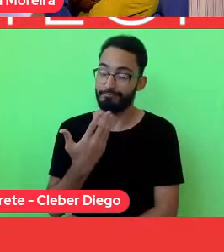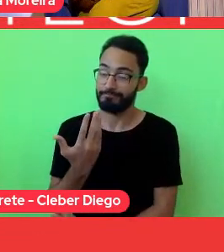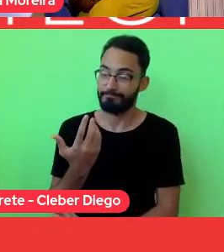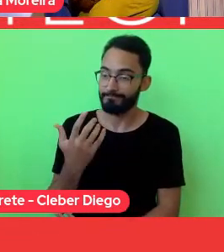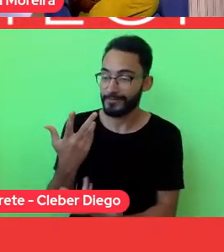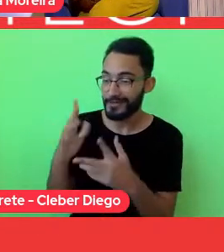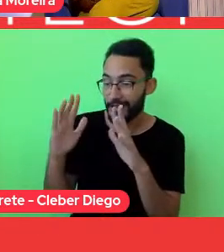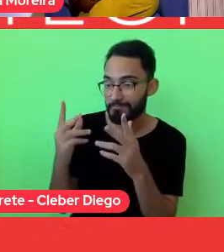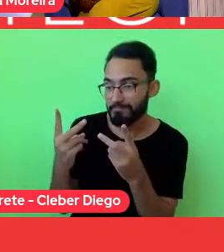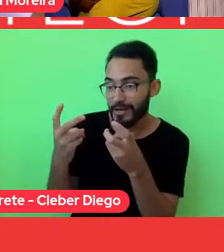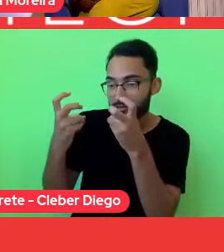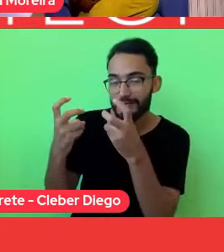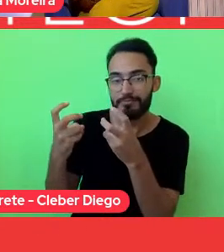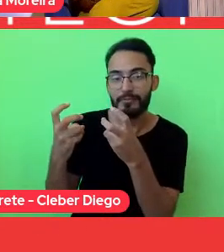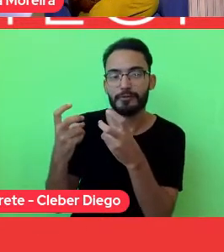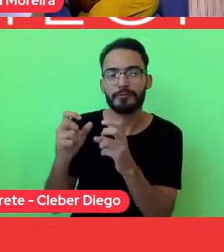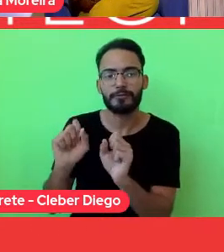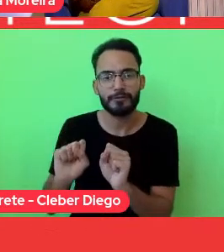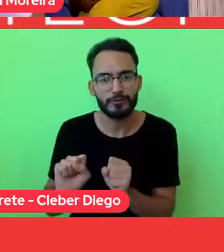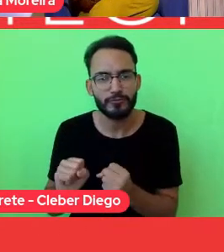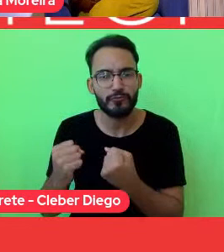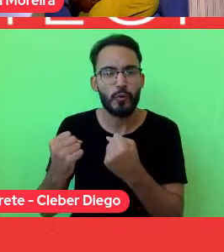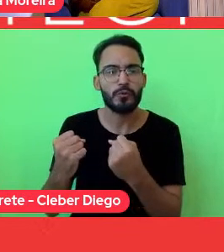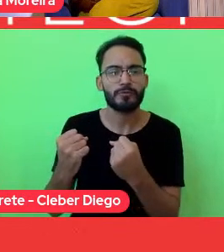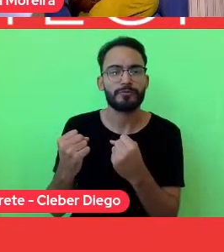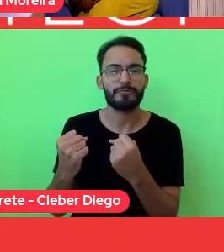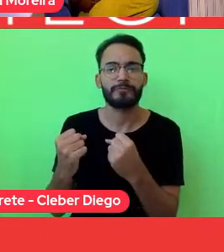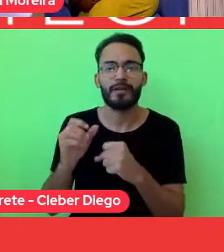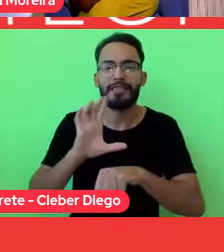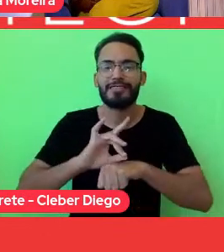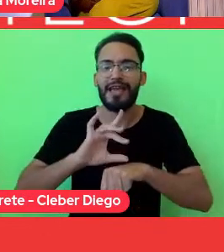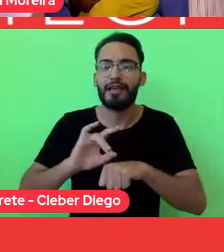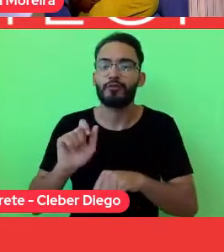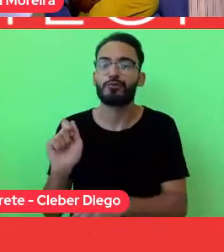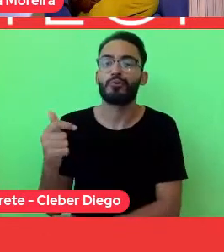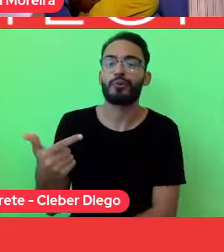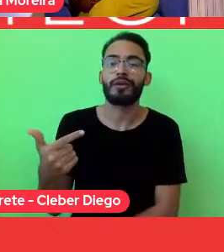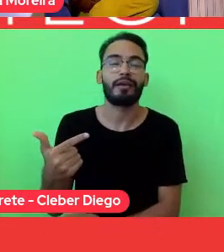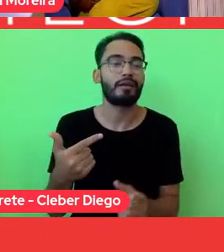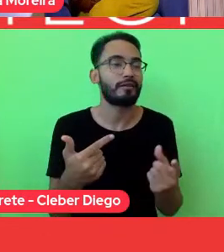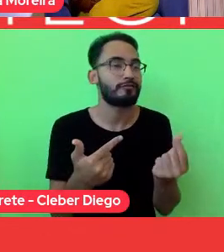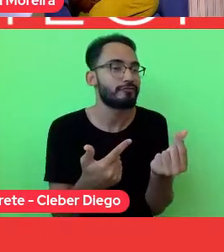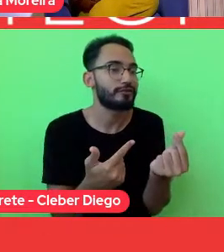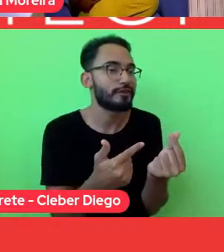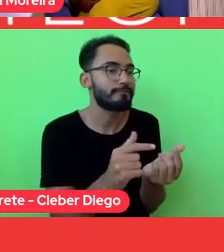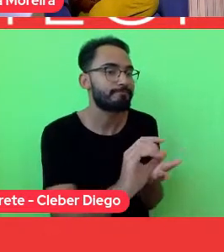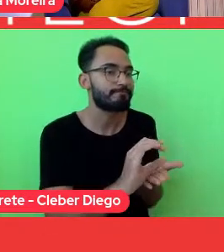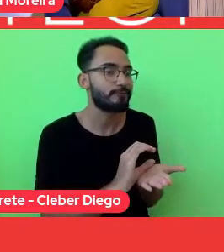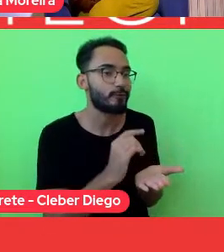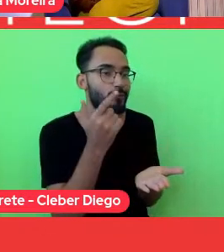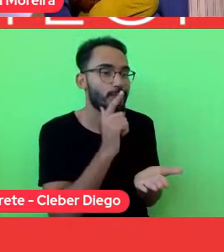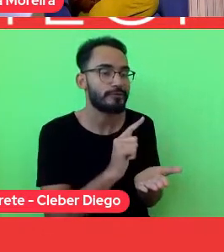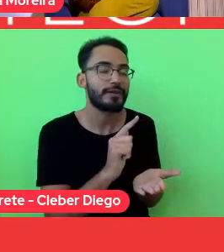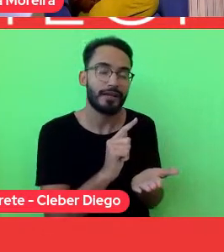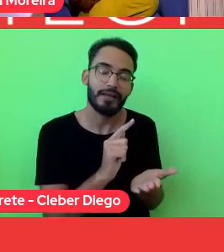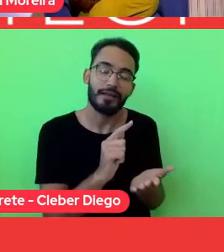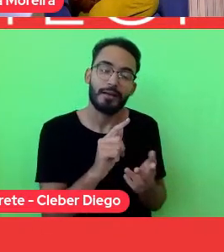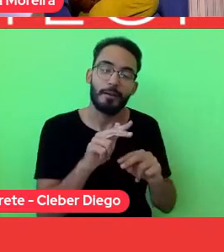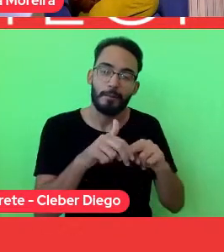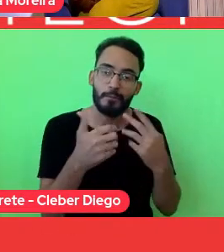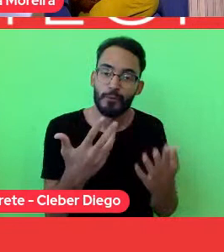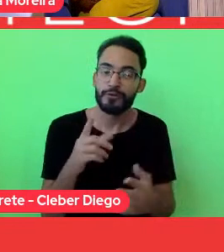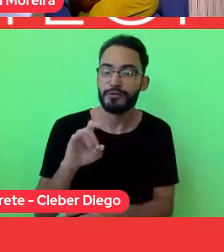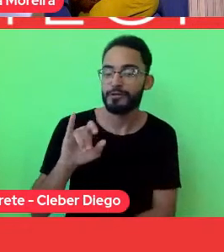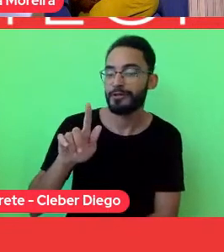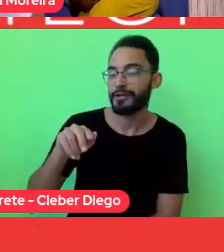eu estava tendo um esforço muito maior técnico do que o retorno financeiro, e aí que vem essa parte da dignidade, e